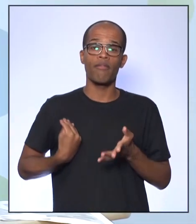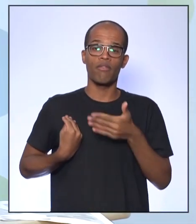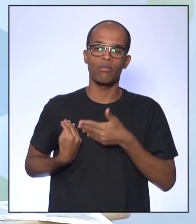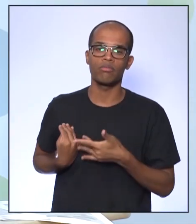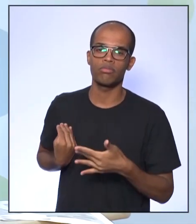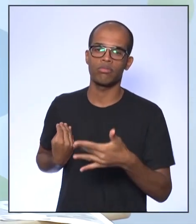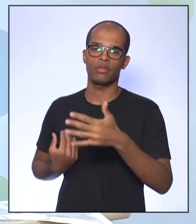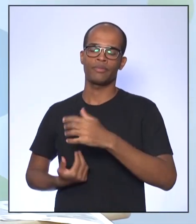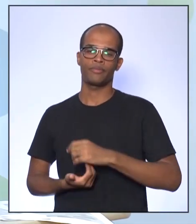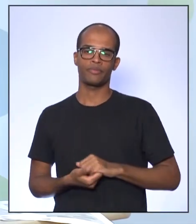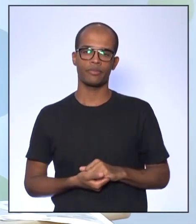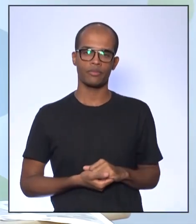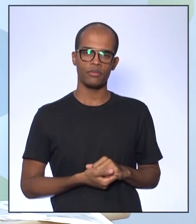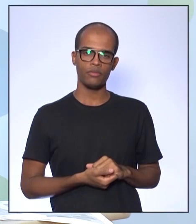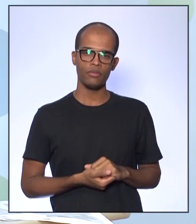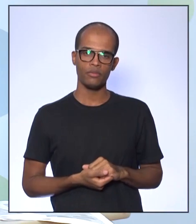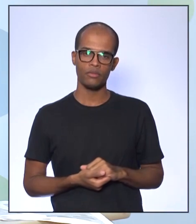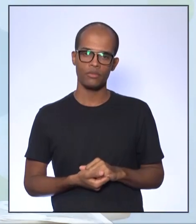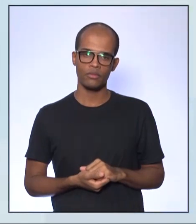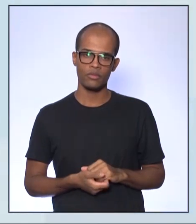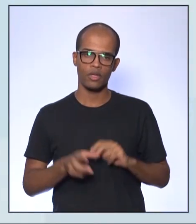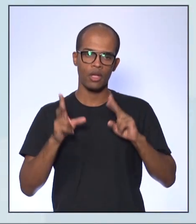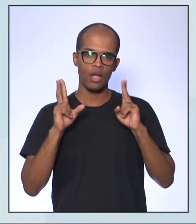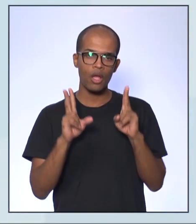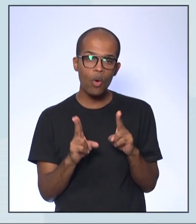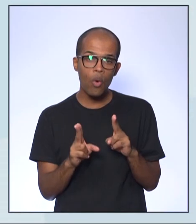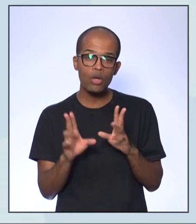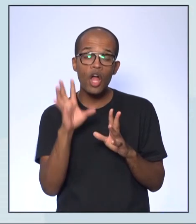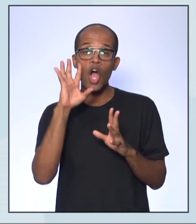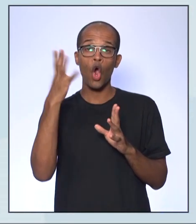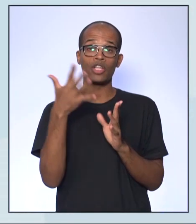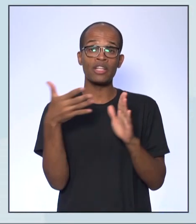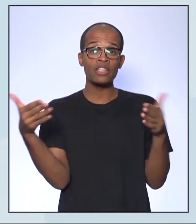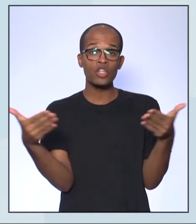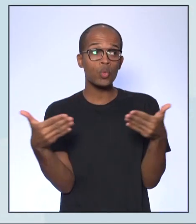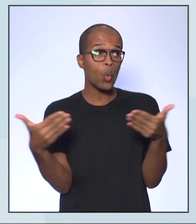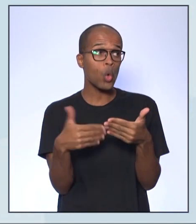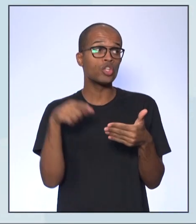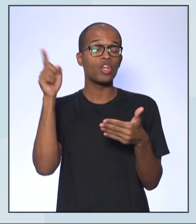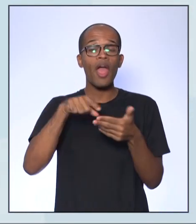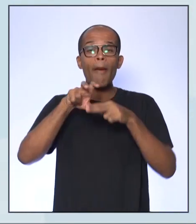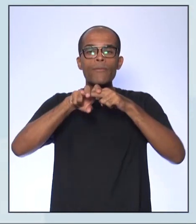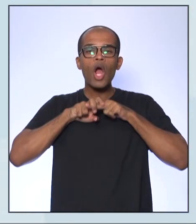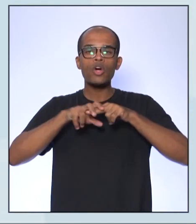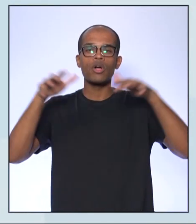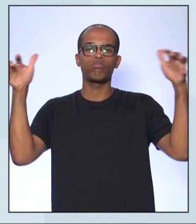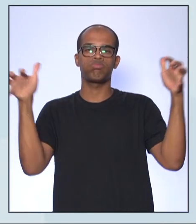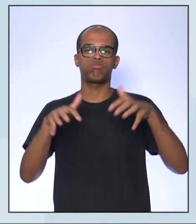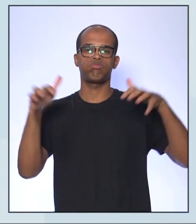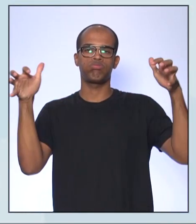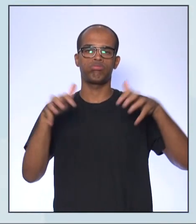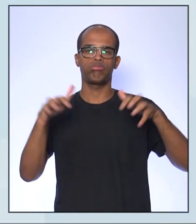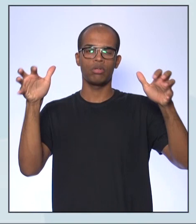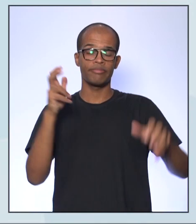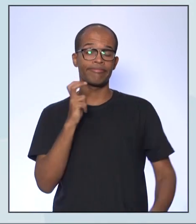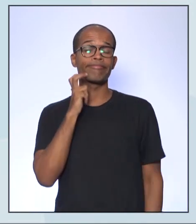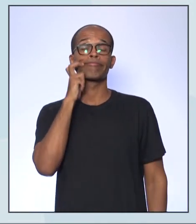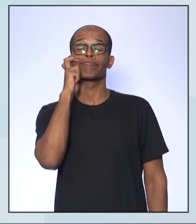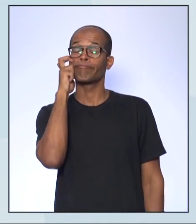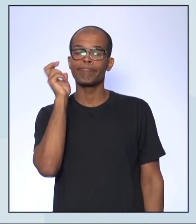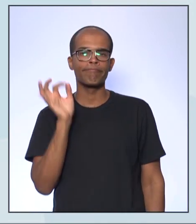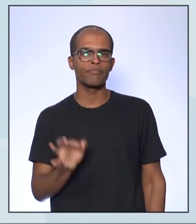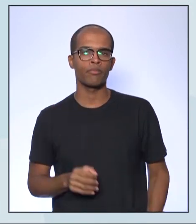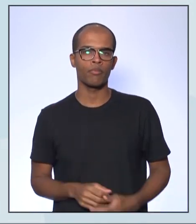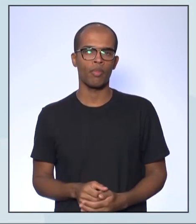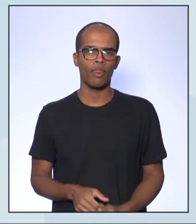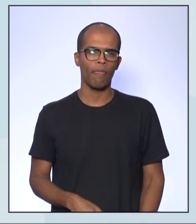integral. Como está acontecendo atualmente, ele é função da chuva. Uma vergonha. Não sei nada